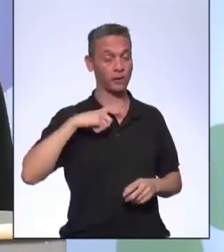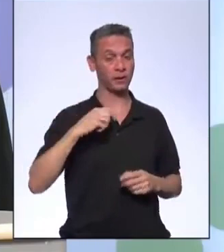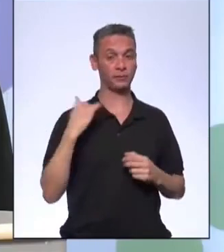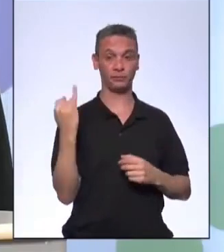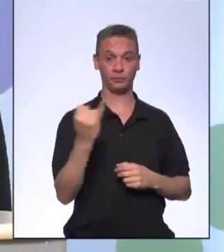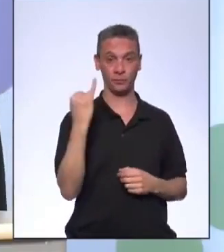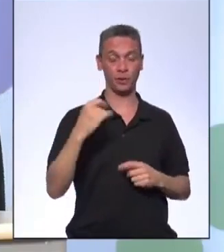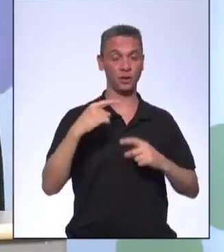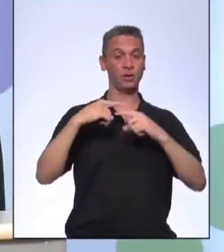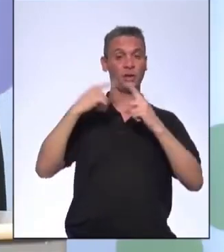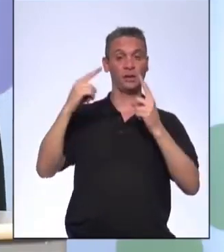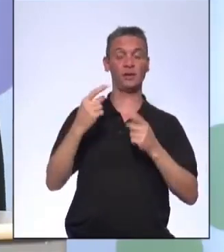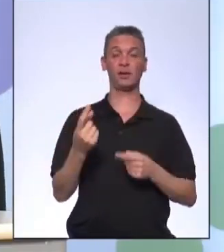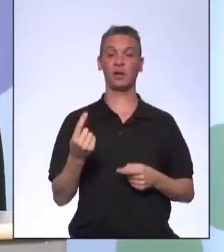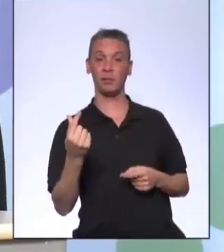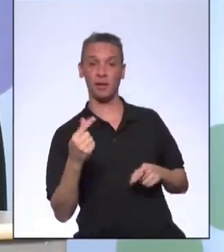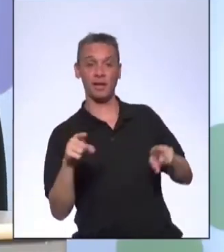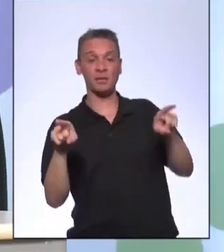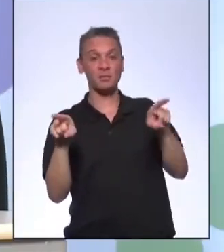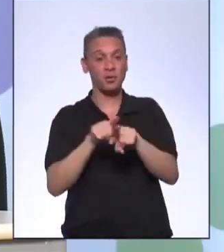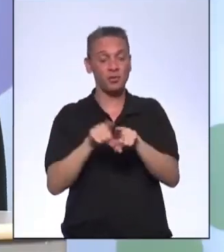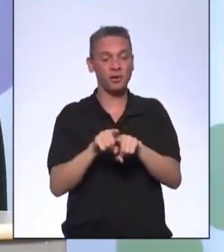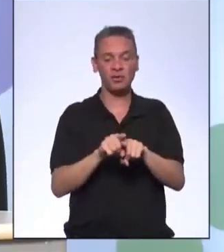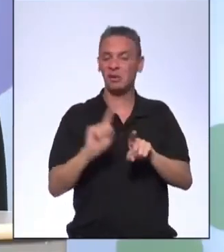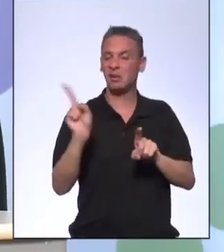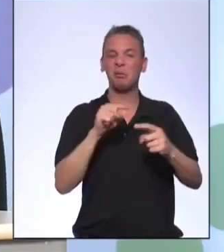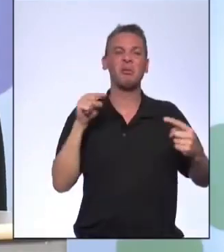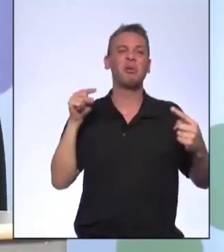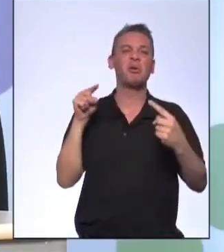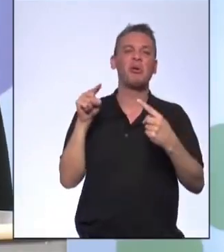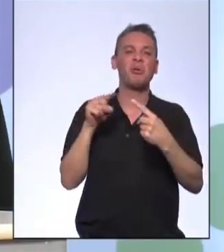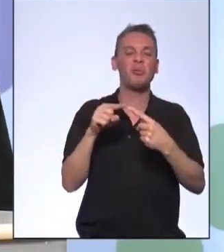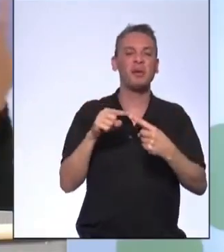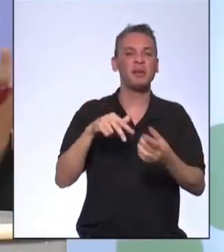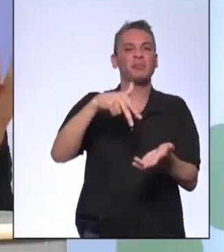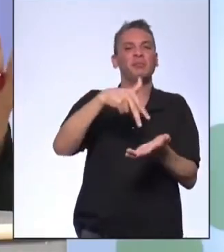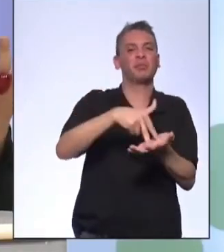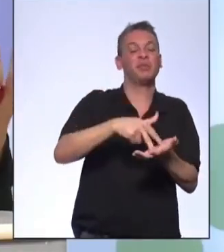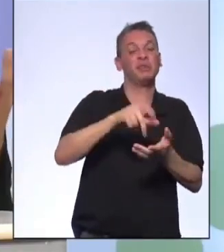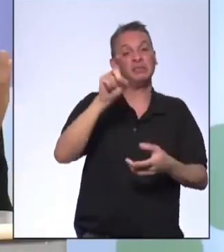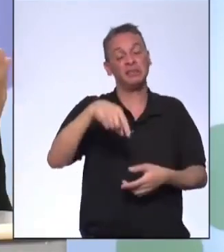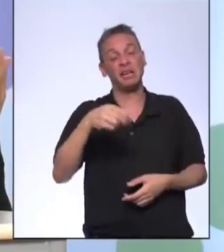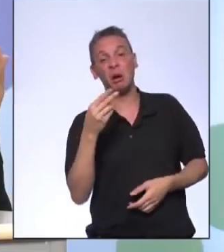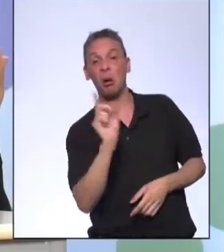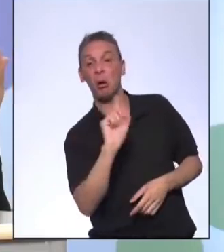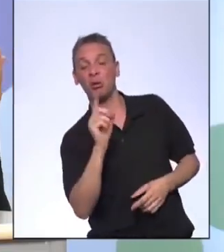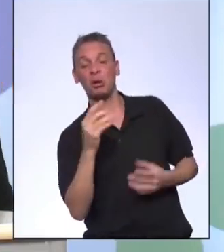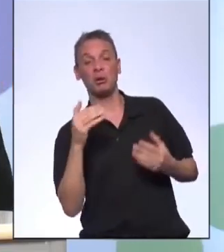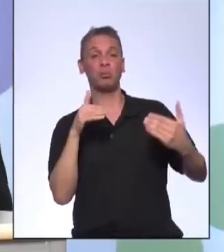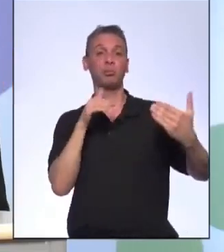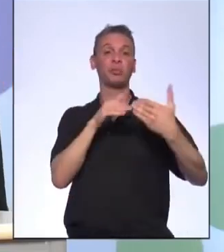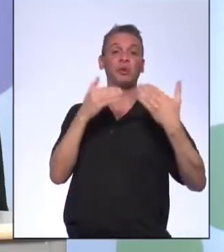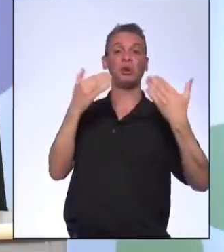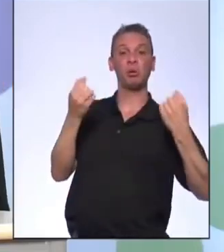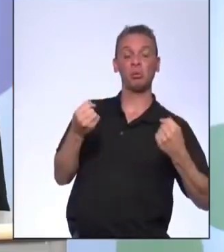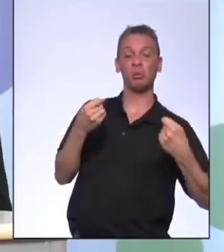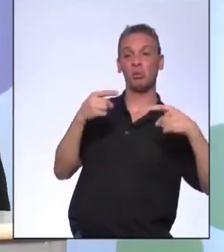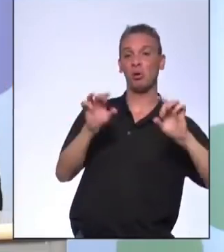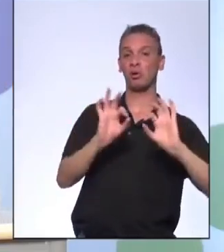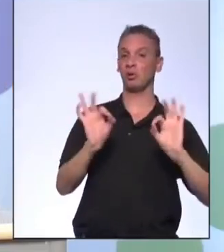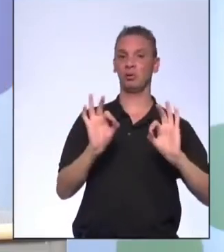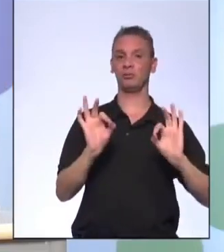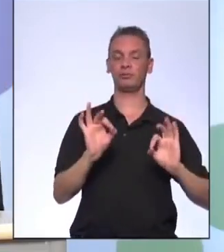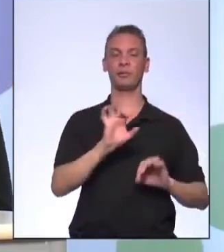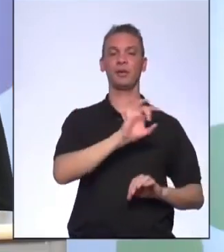faz uma crítica ao capitalismo. E isso não tem nada a ver com o posicionamento de ser a favor ou contra. Nós